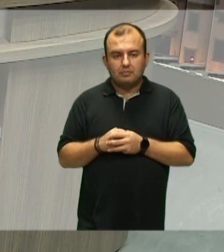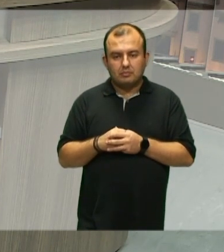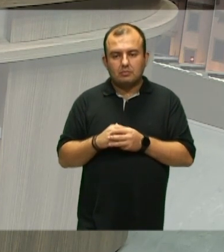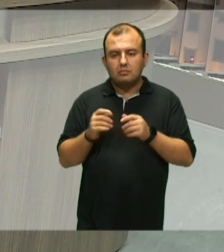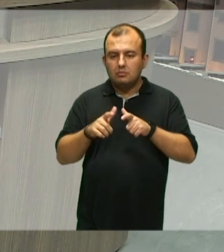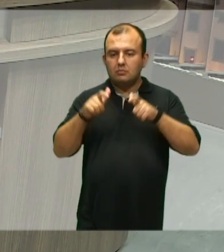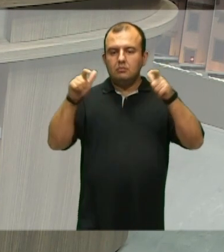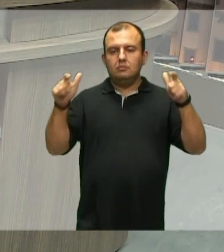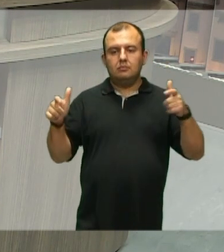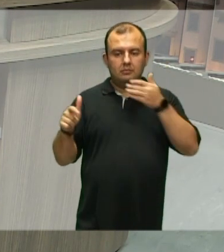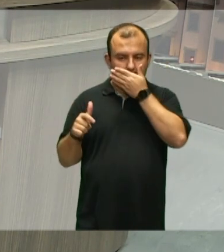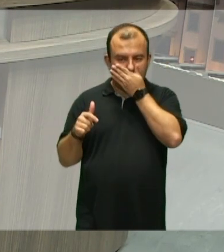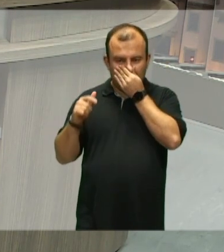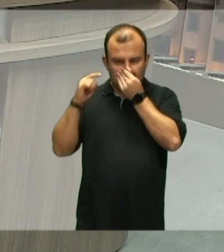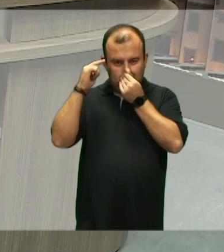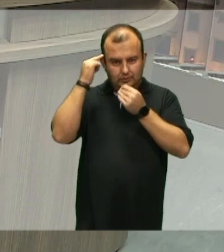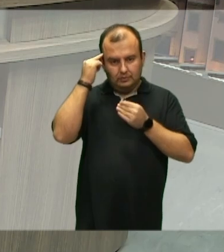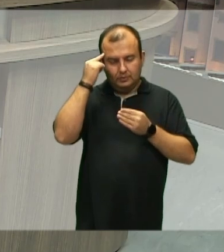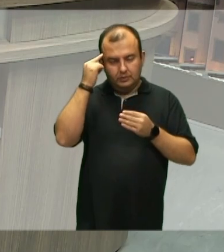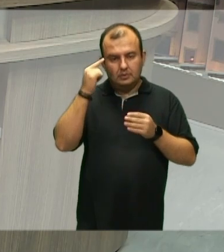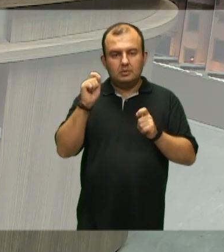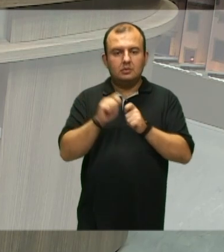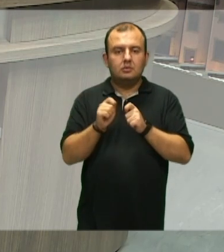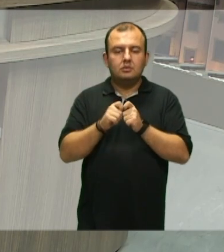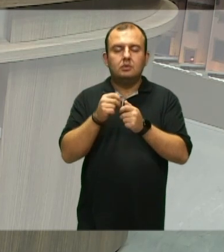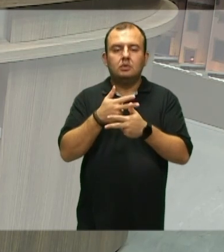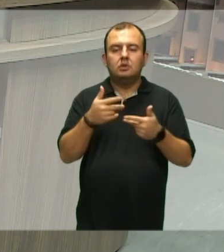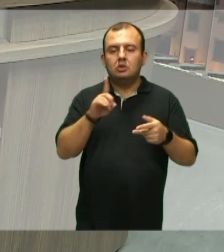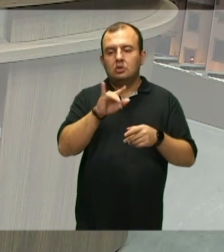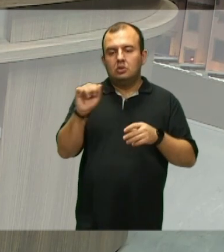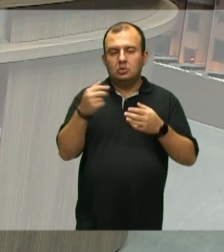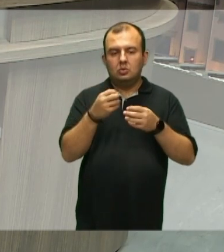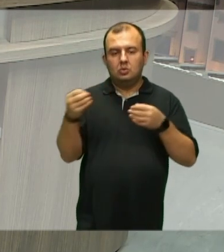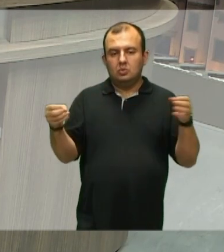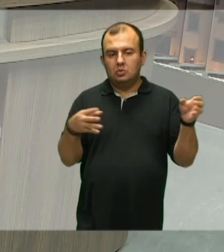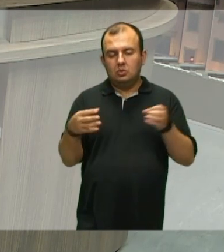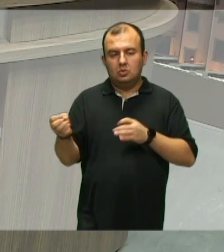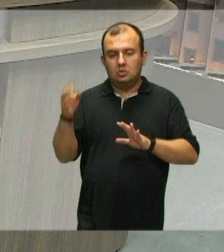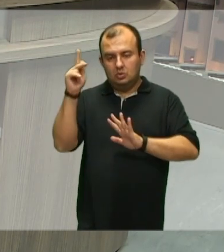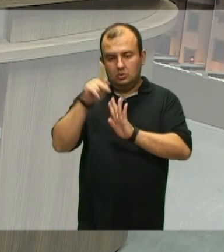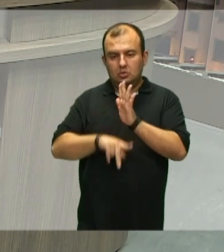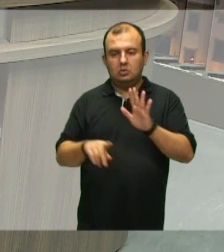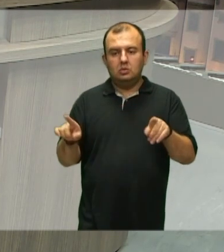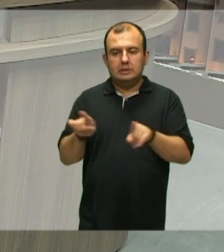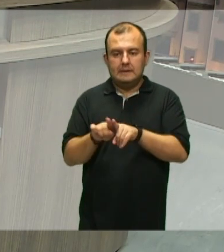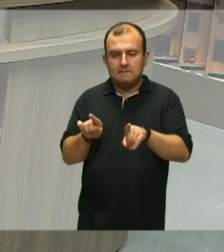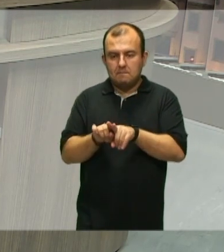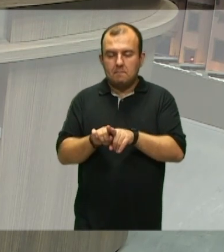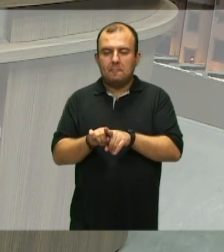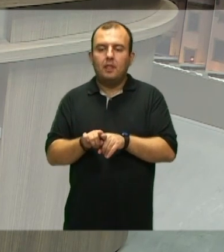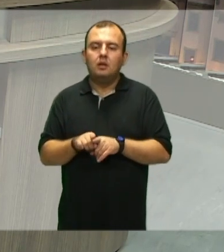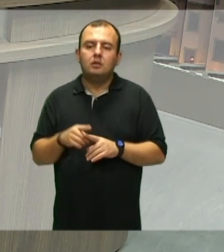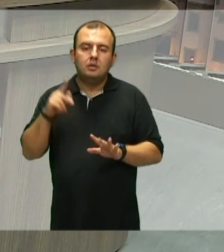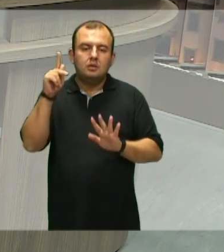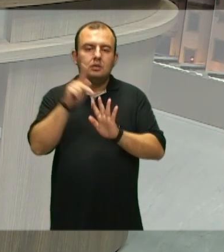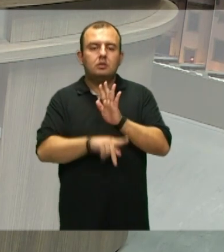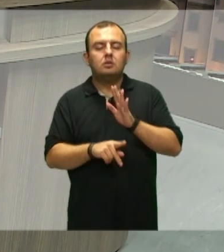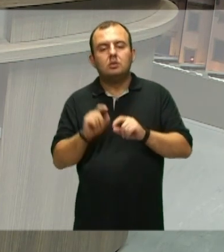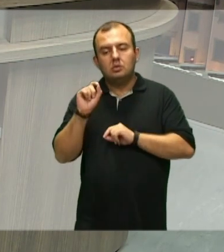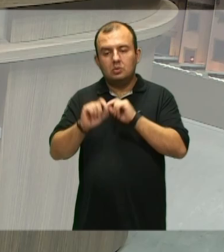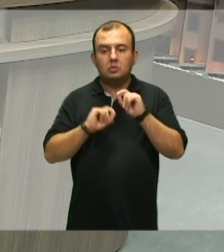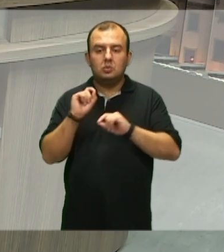ampliá-lo? Já está pensando em fazer novas datas desse mesmo projeto? Ou, quem sabe, um projeto que fosse